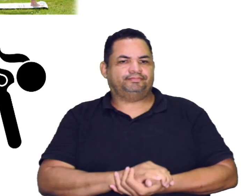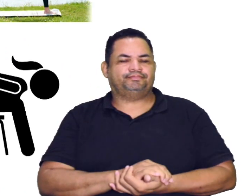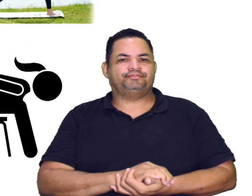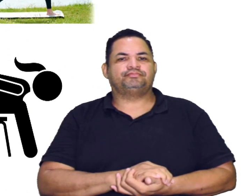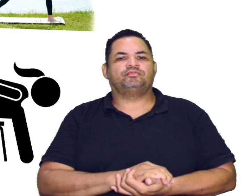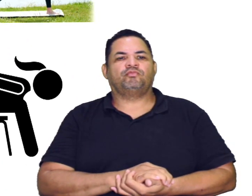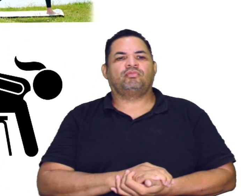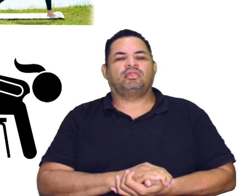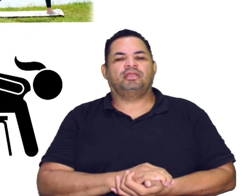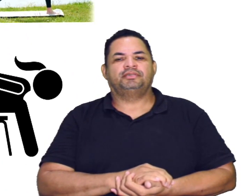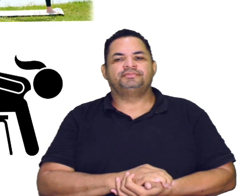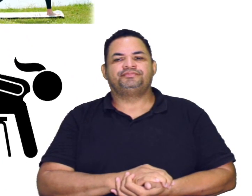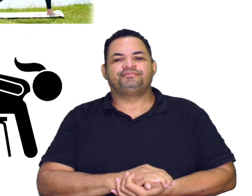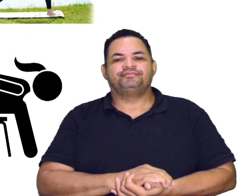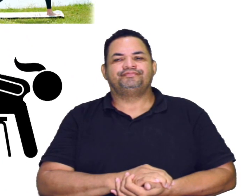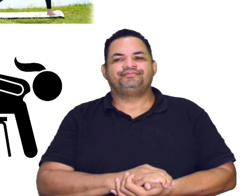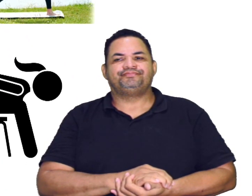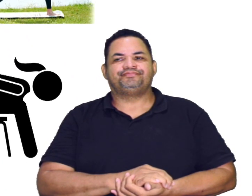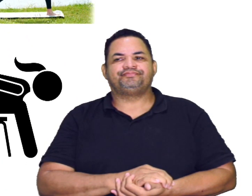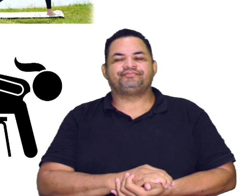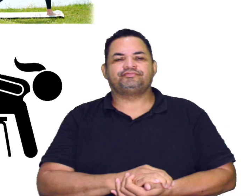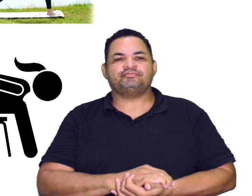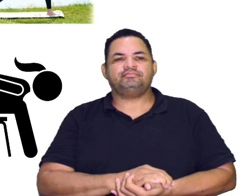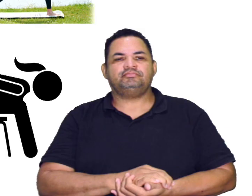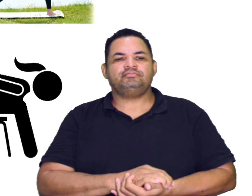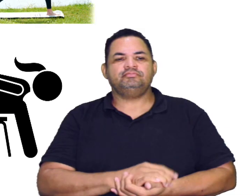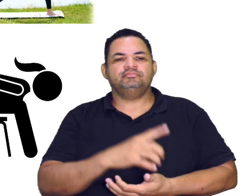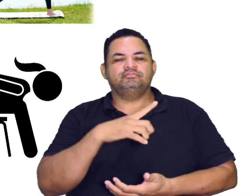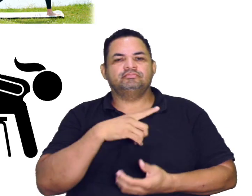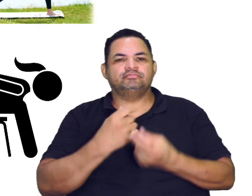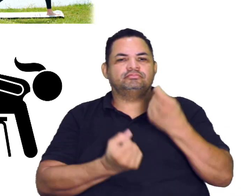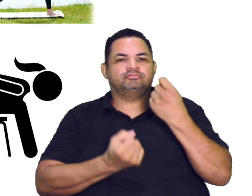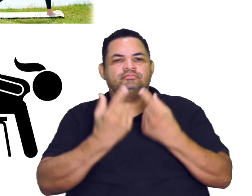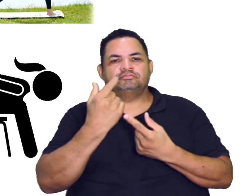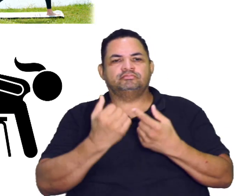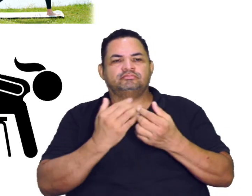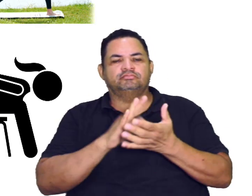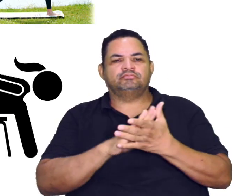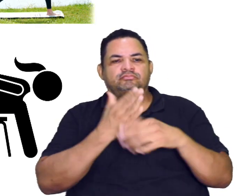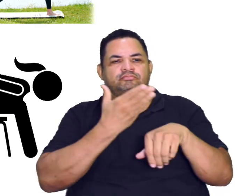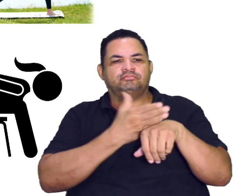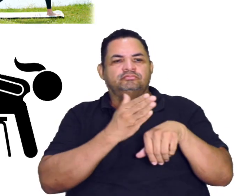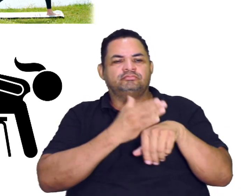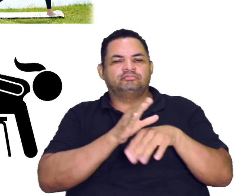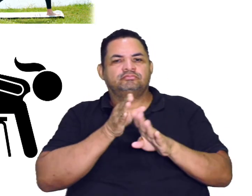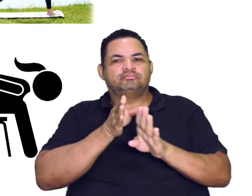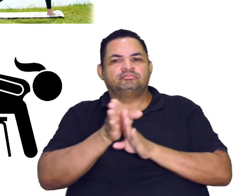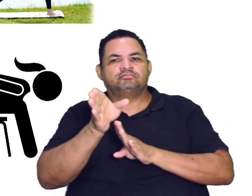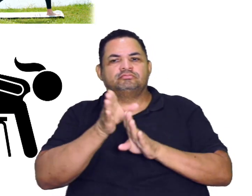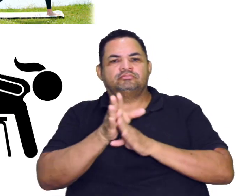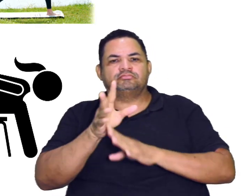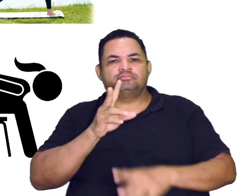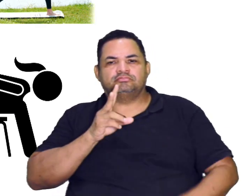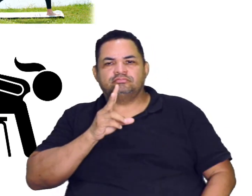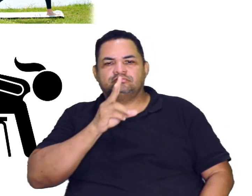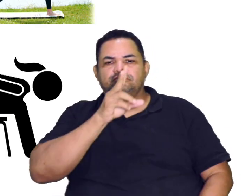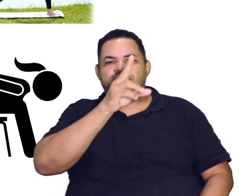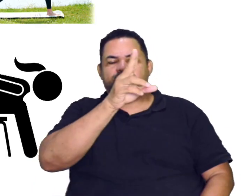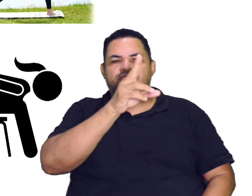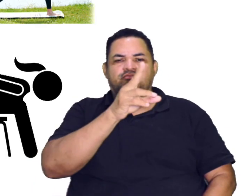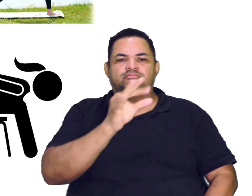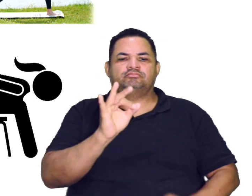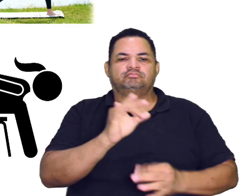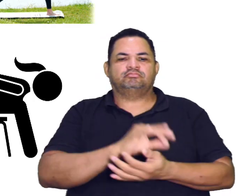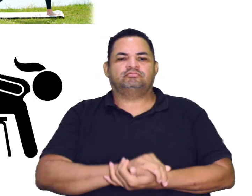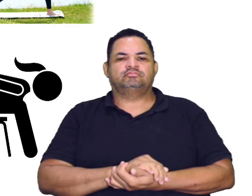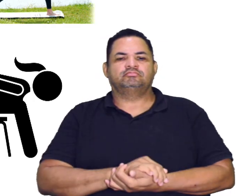Maravilha, caríssimos! Isso aí. E aí tem alguns exercícios que são indicados para esse fortalecimento